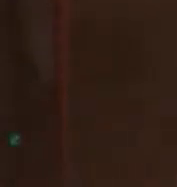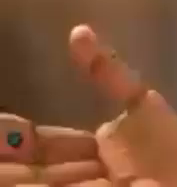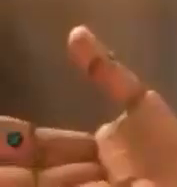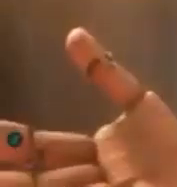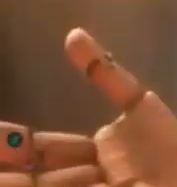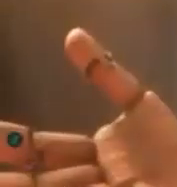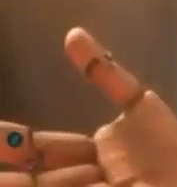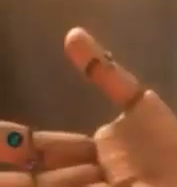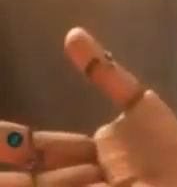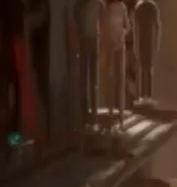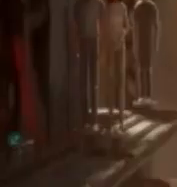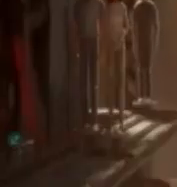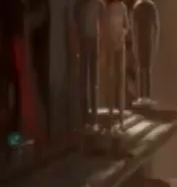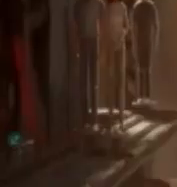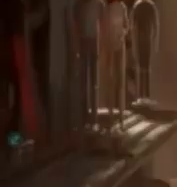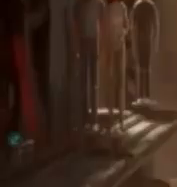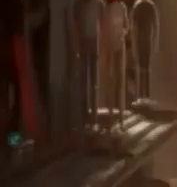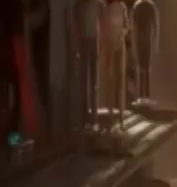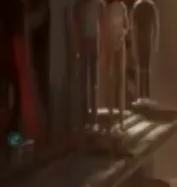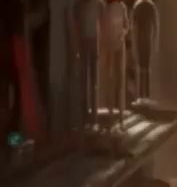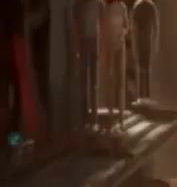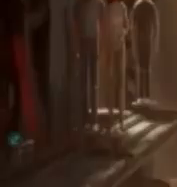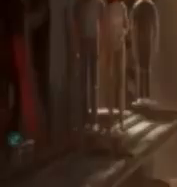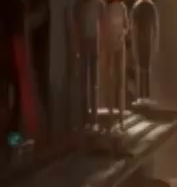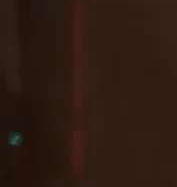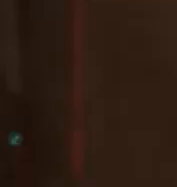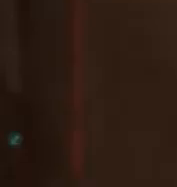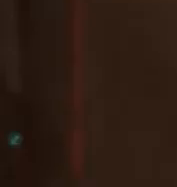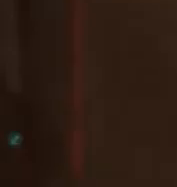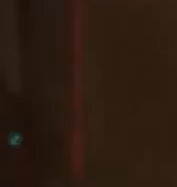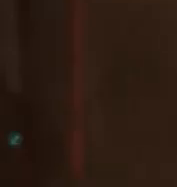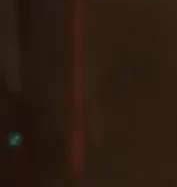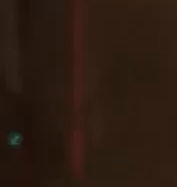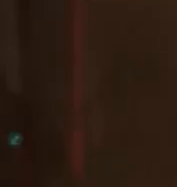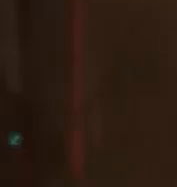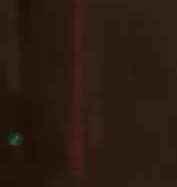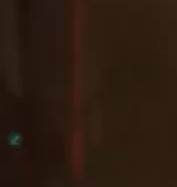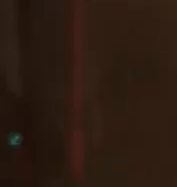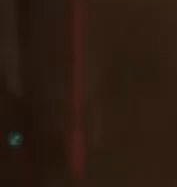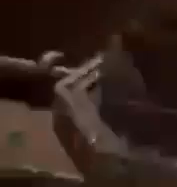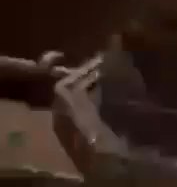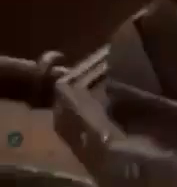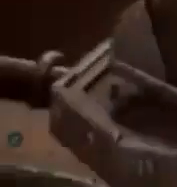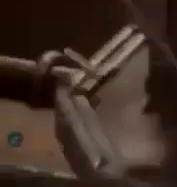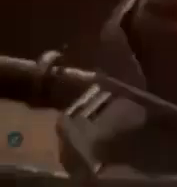I always dreamt that one day